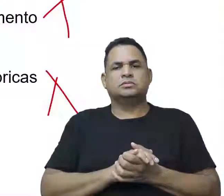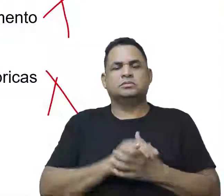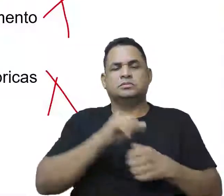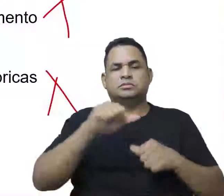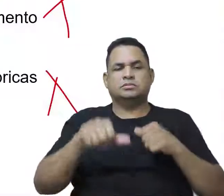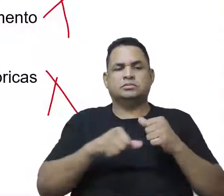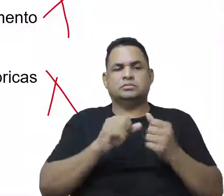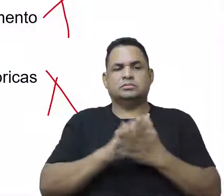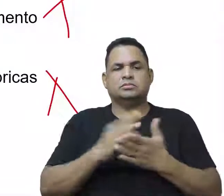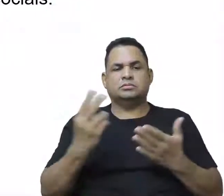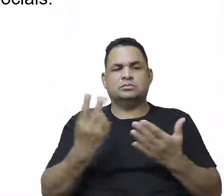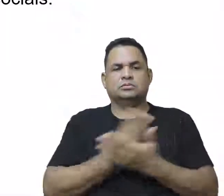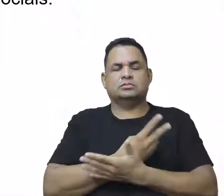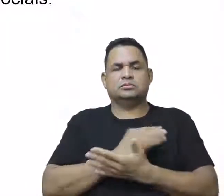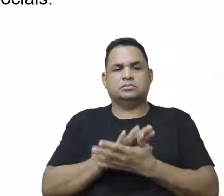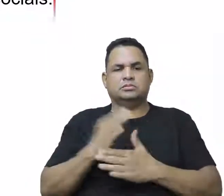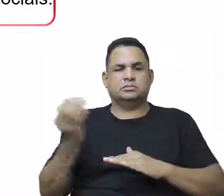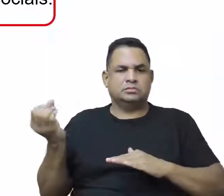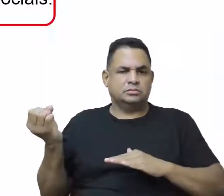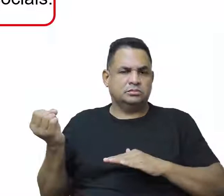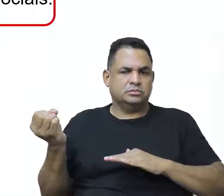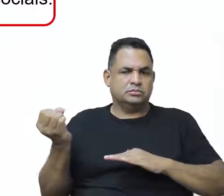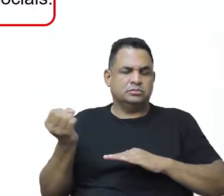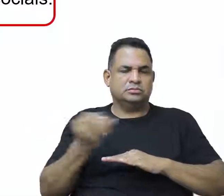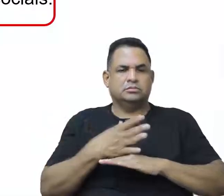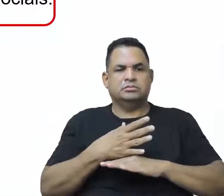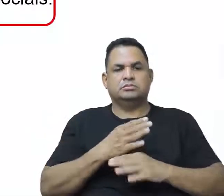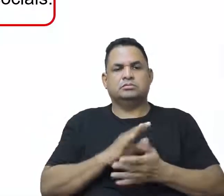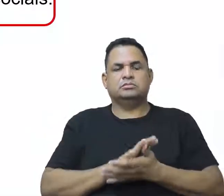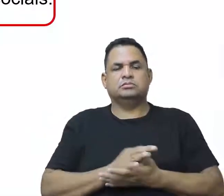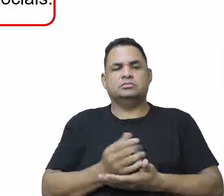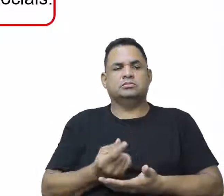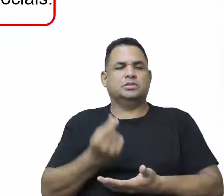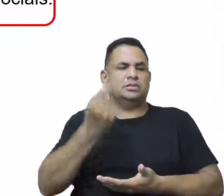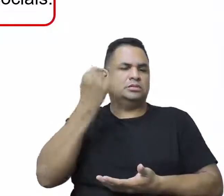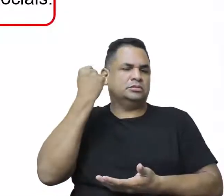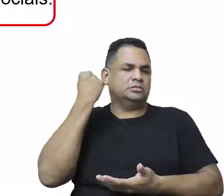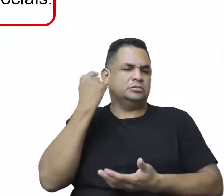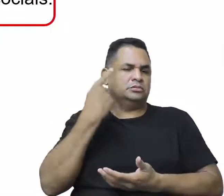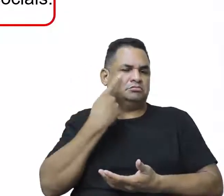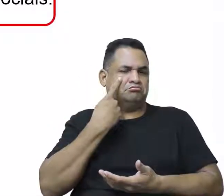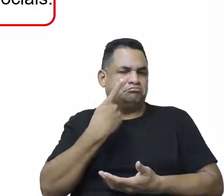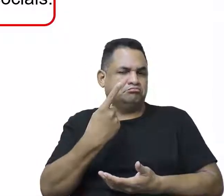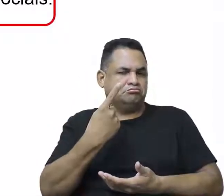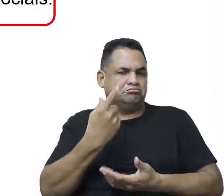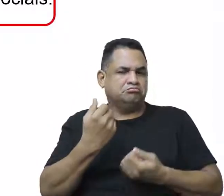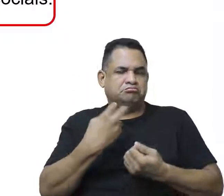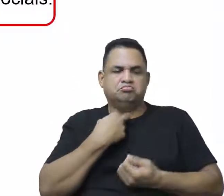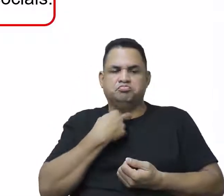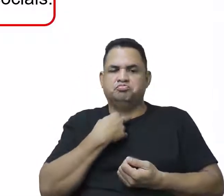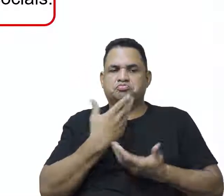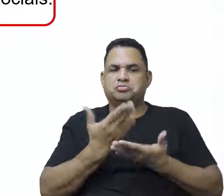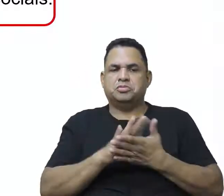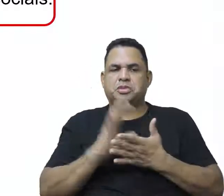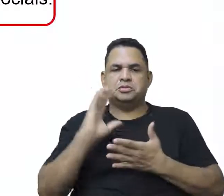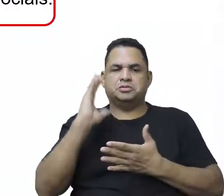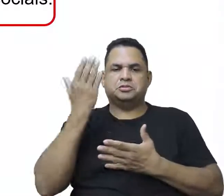e as mudanças que ocorreram na modernidade. Então, é a E, né? A antiga forma de ver esse mundo não podia mais solucionar os novos